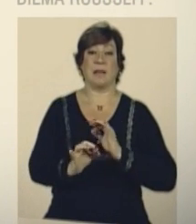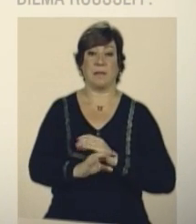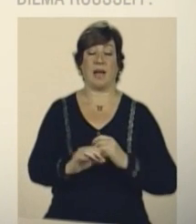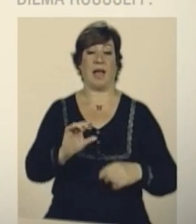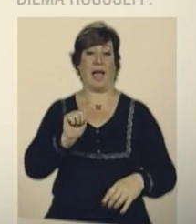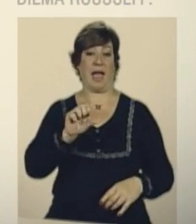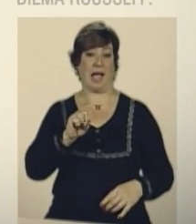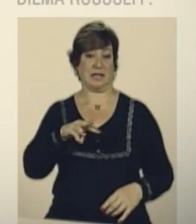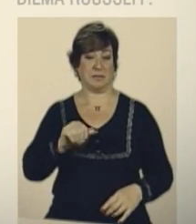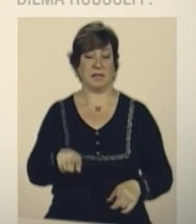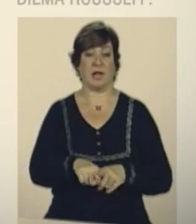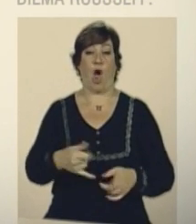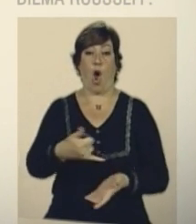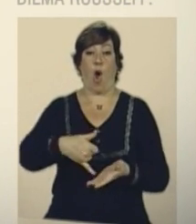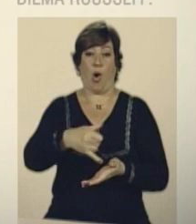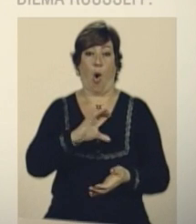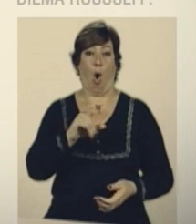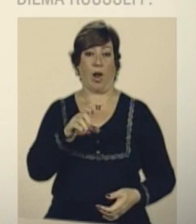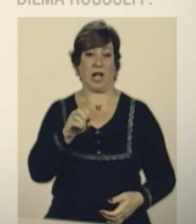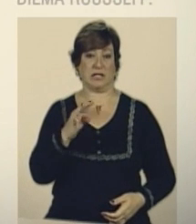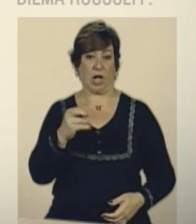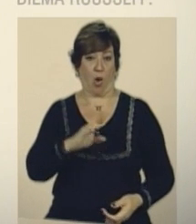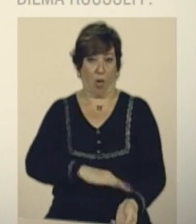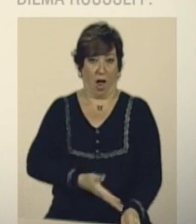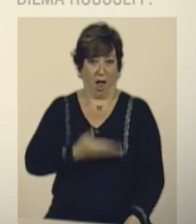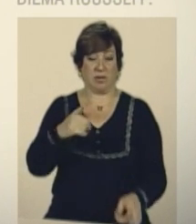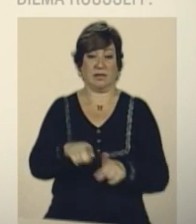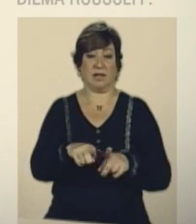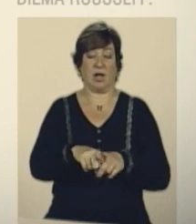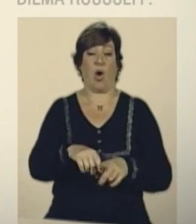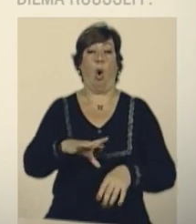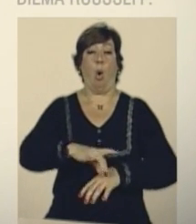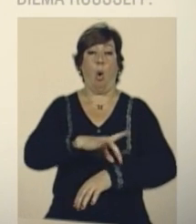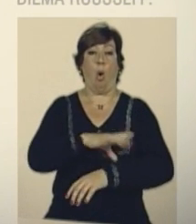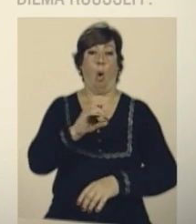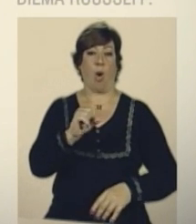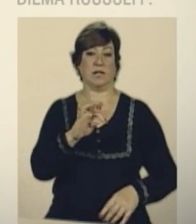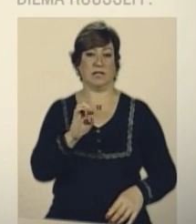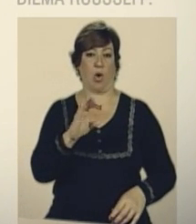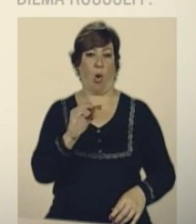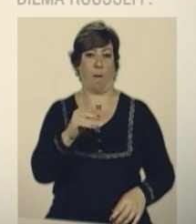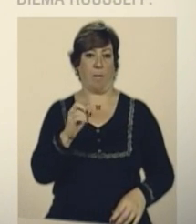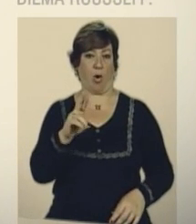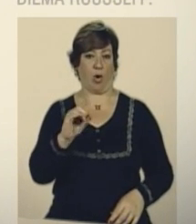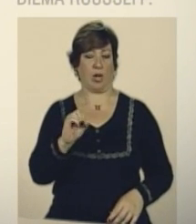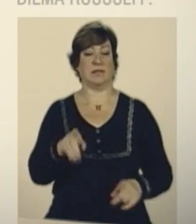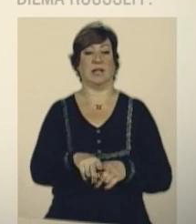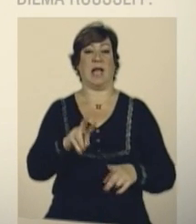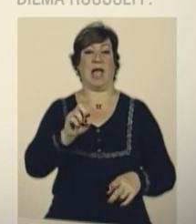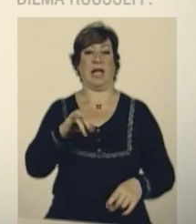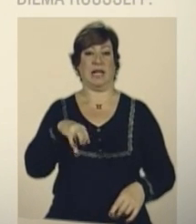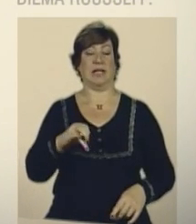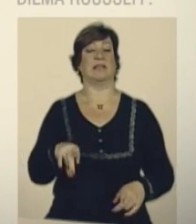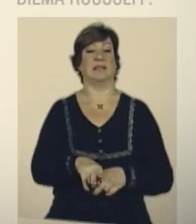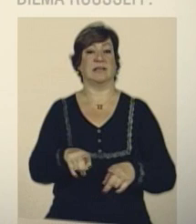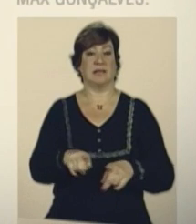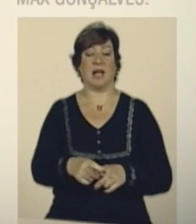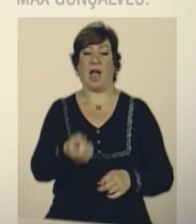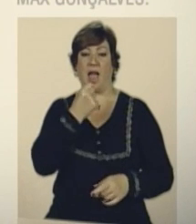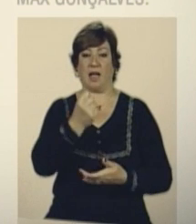asma colesterol alto osteoporose rinite e ainda concepcionais e fraldas